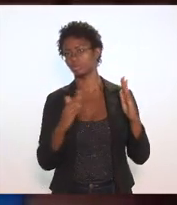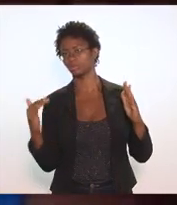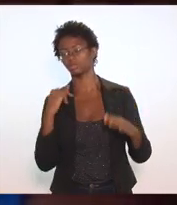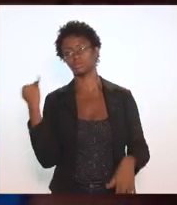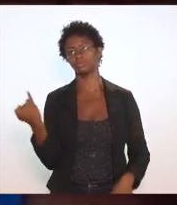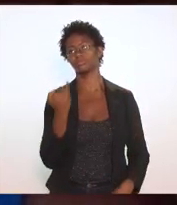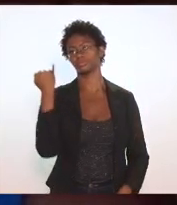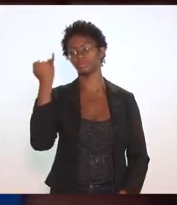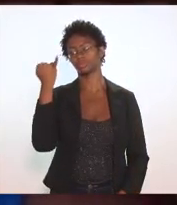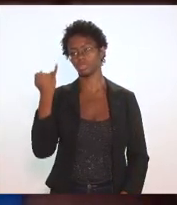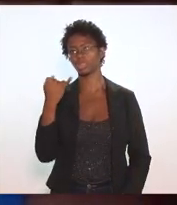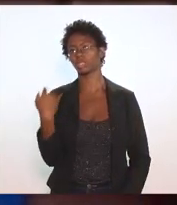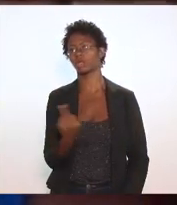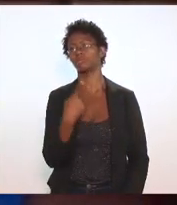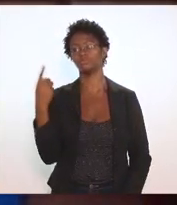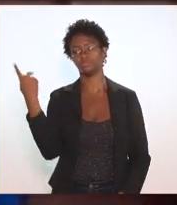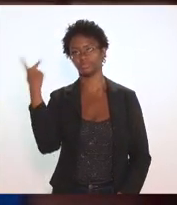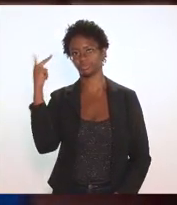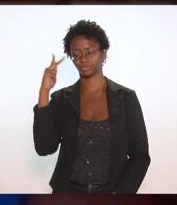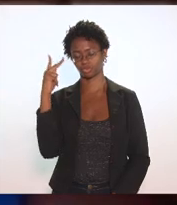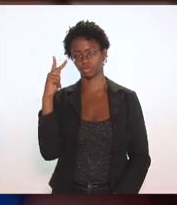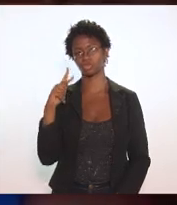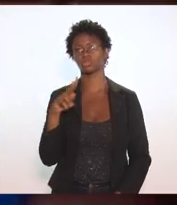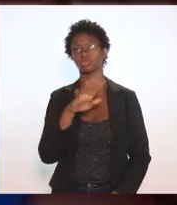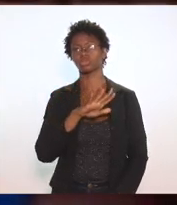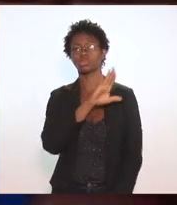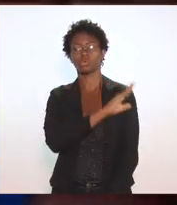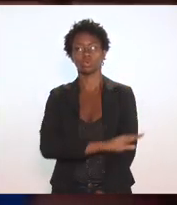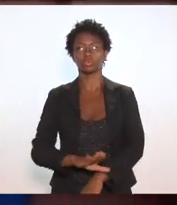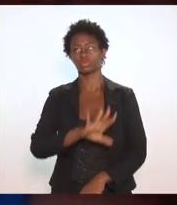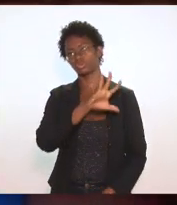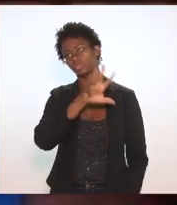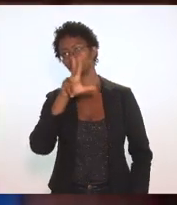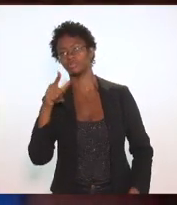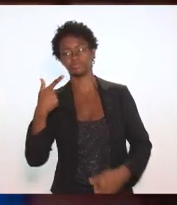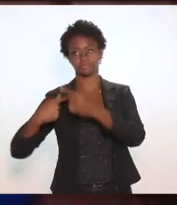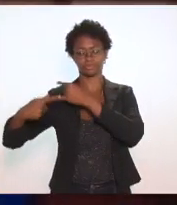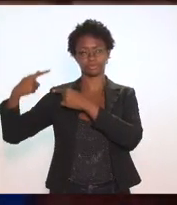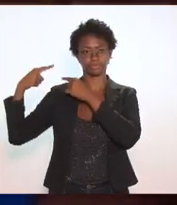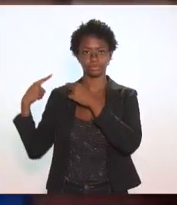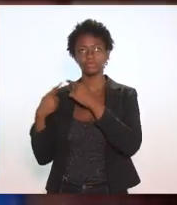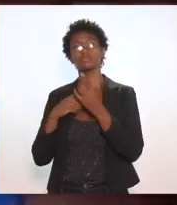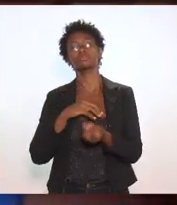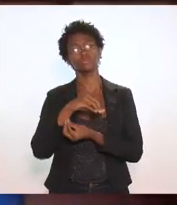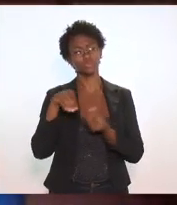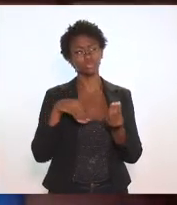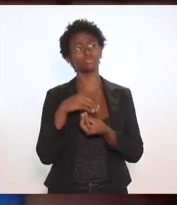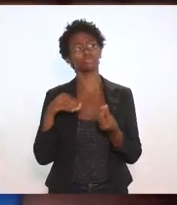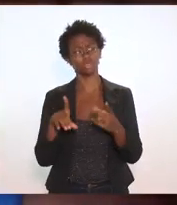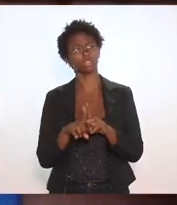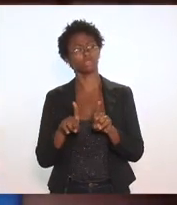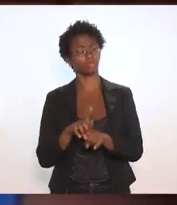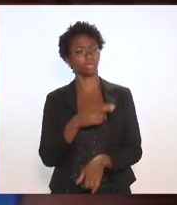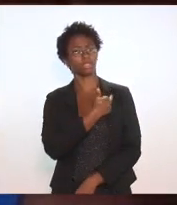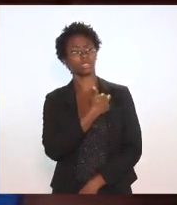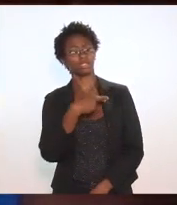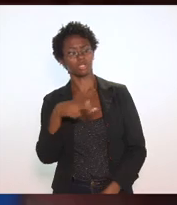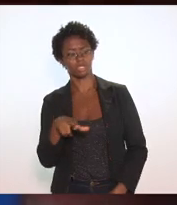da cultura afrodescendente, que é assimilada no sincretismo religioso, nos